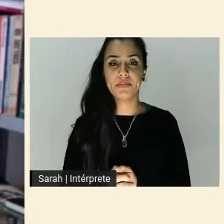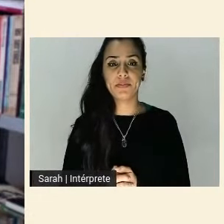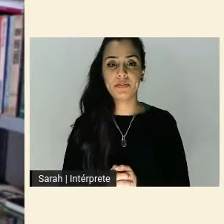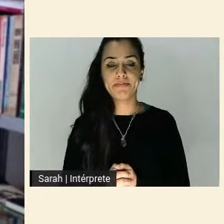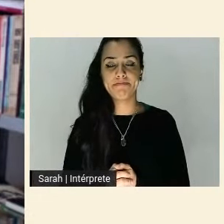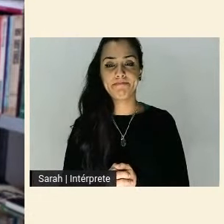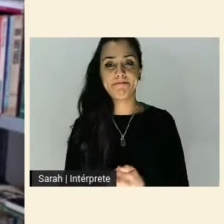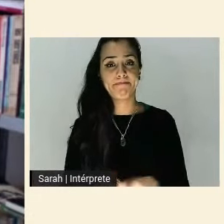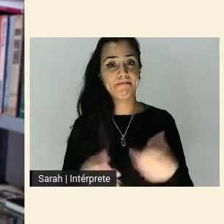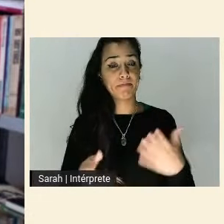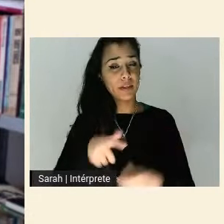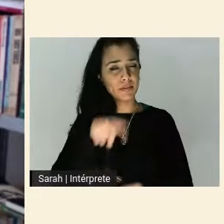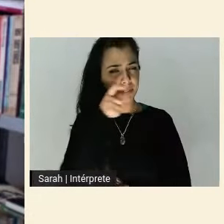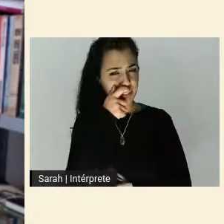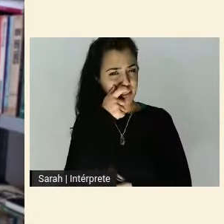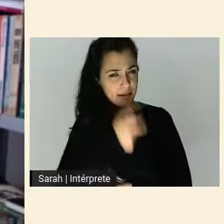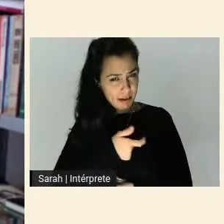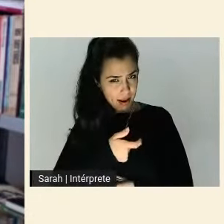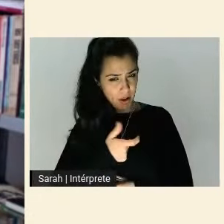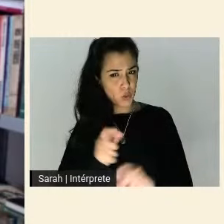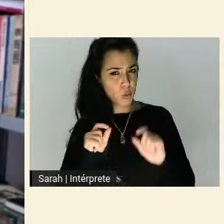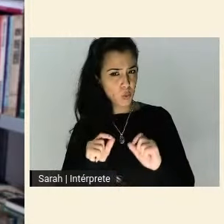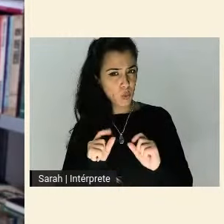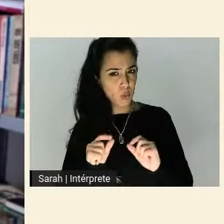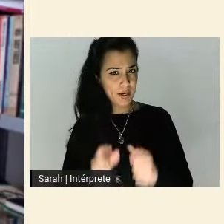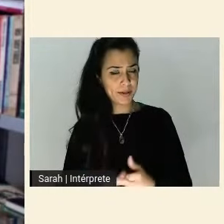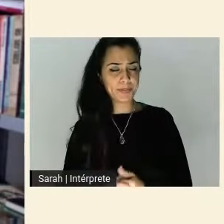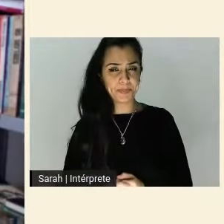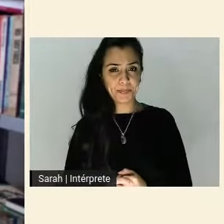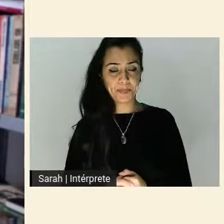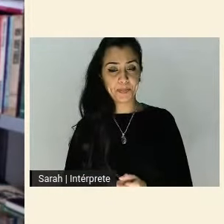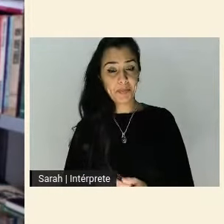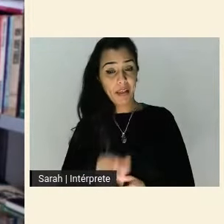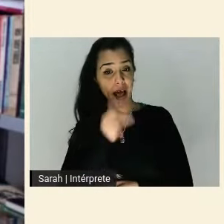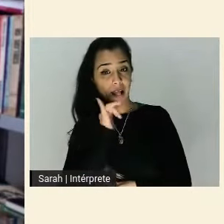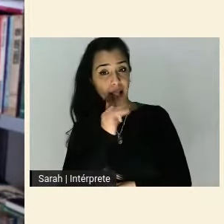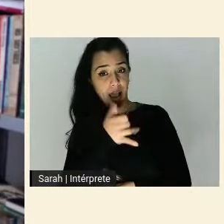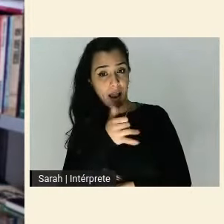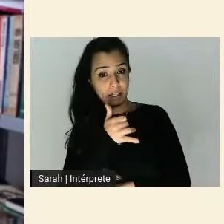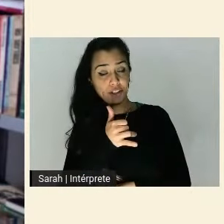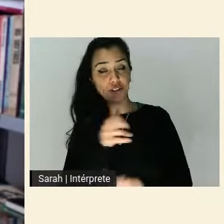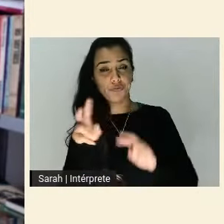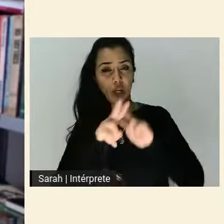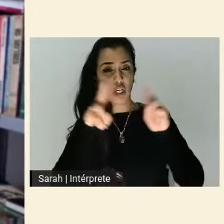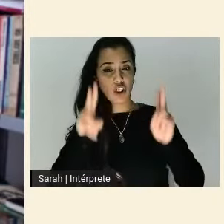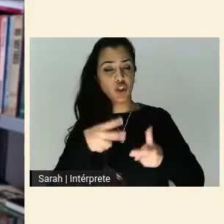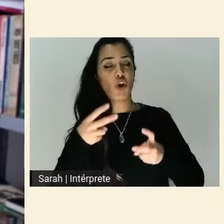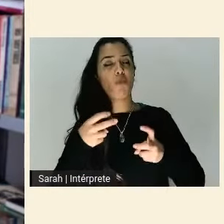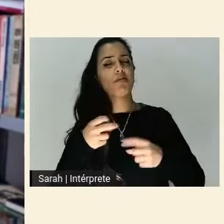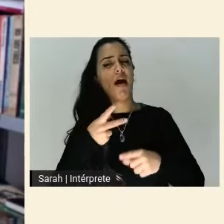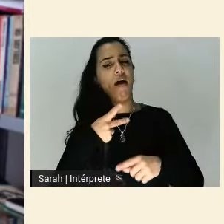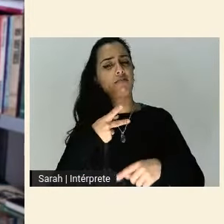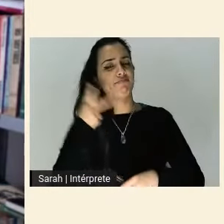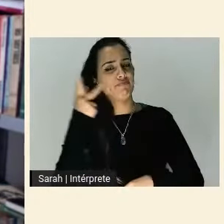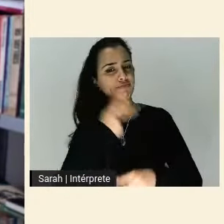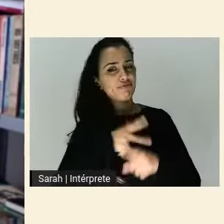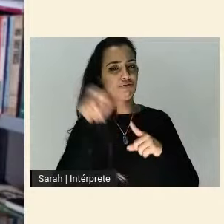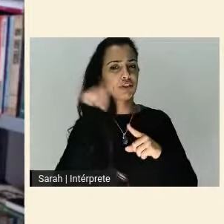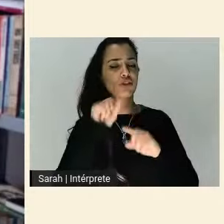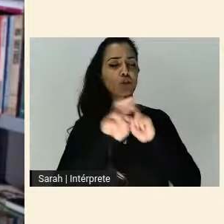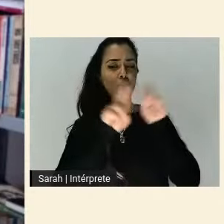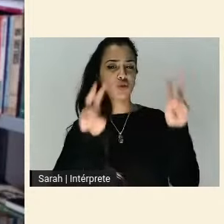muito interessante, né, que a narrativa, né, vitoriosa, a narrativa